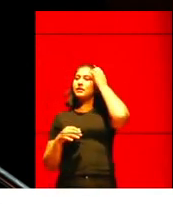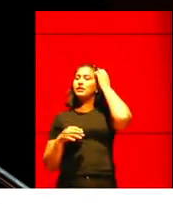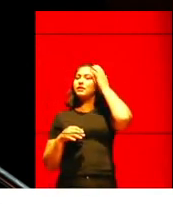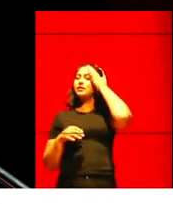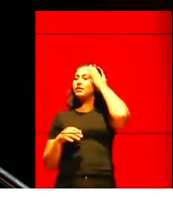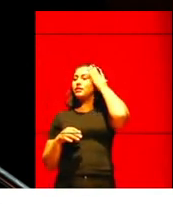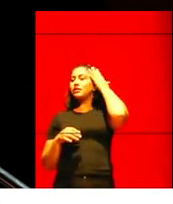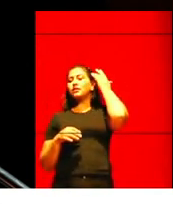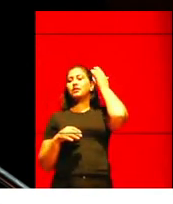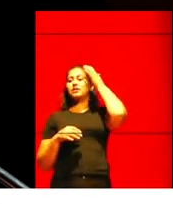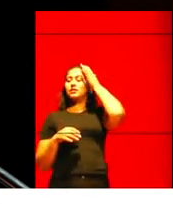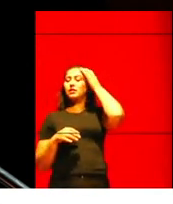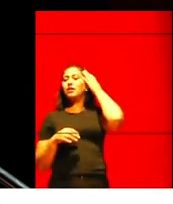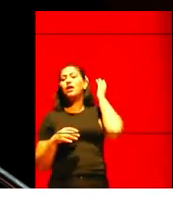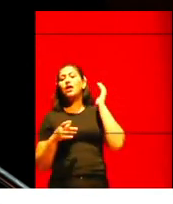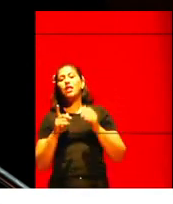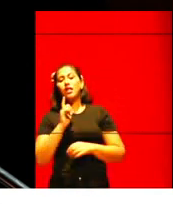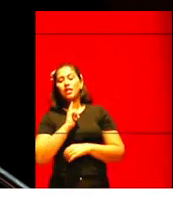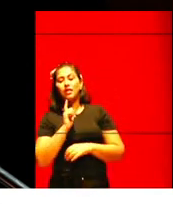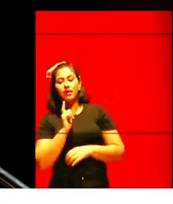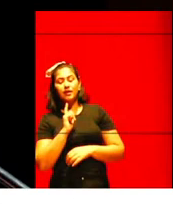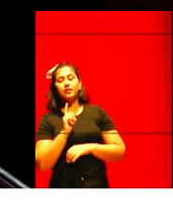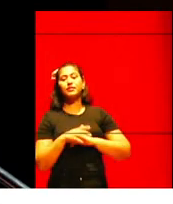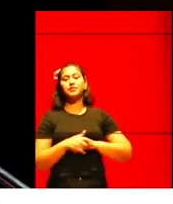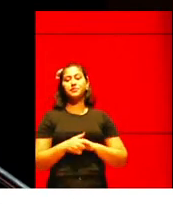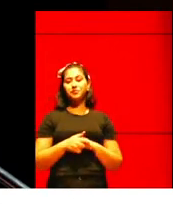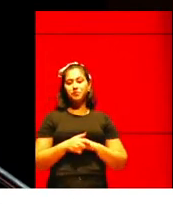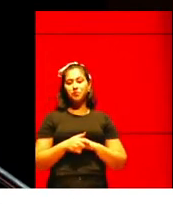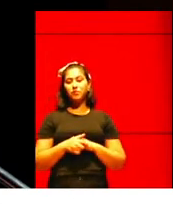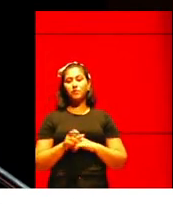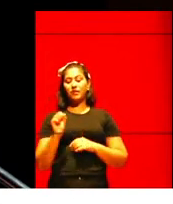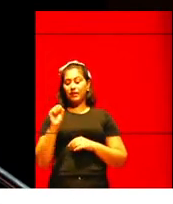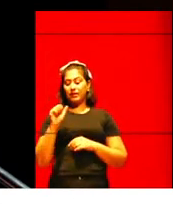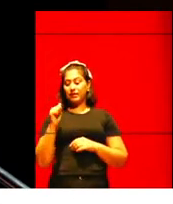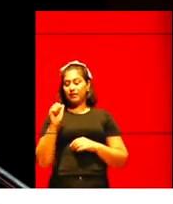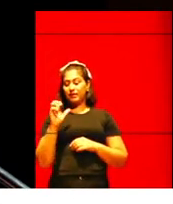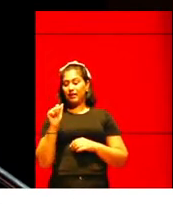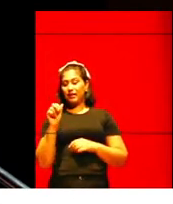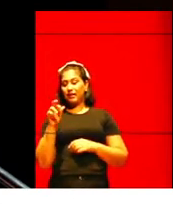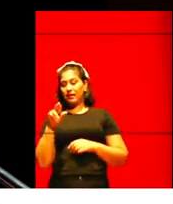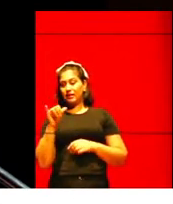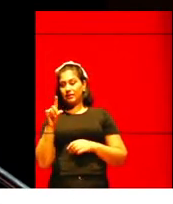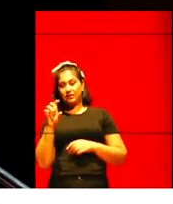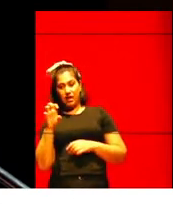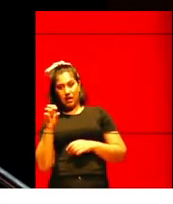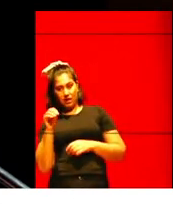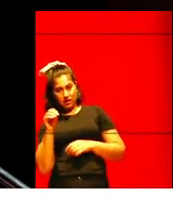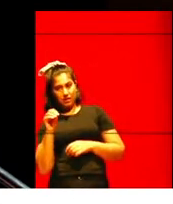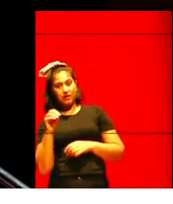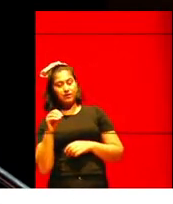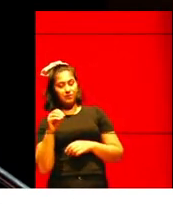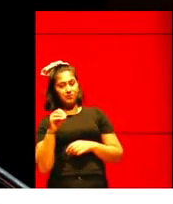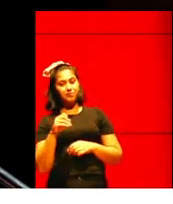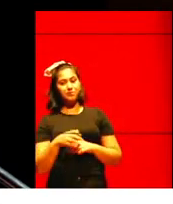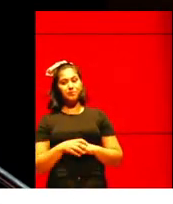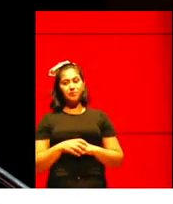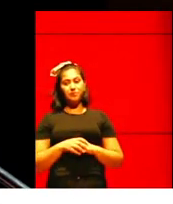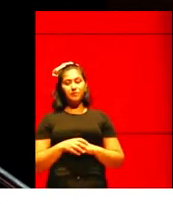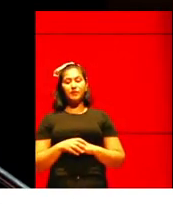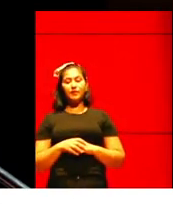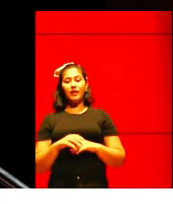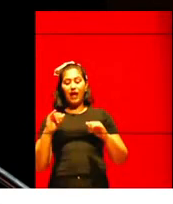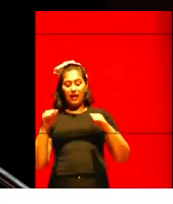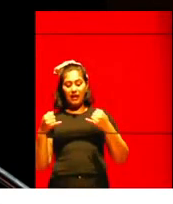formando os oligossacarídeos, disacarídeos, trissacarídeos, enfim, são formados através de uma